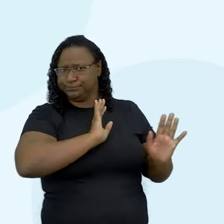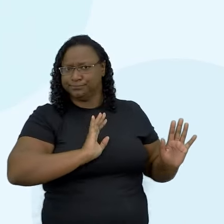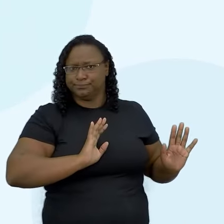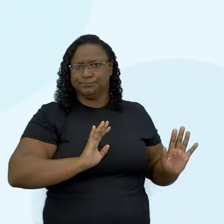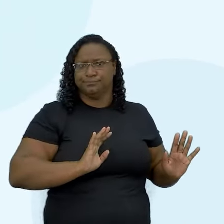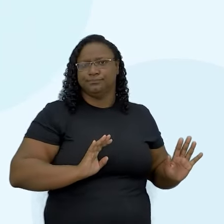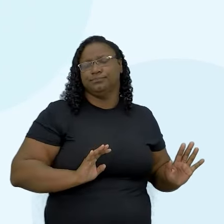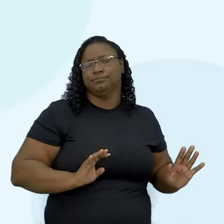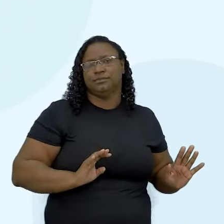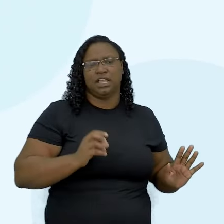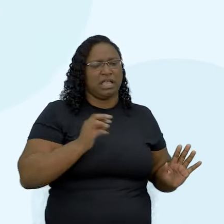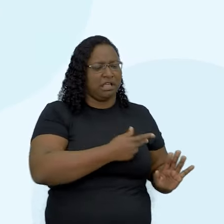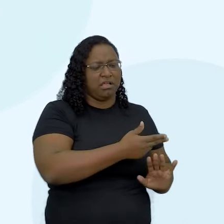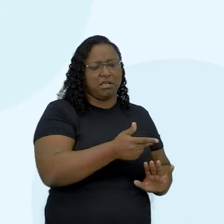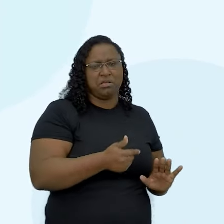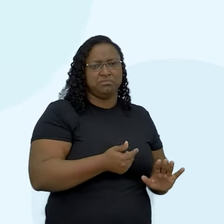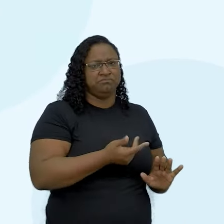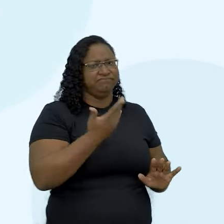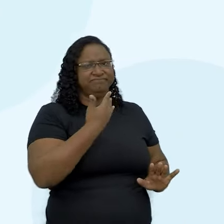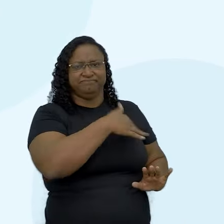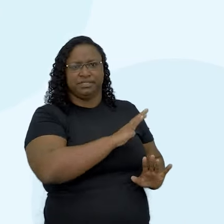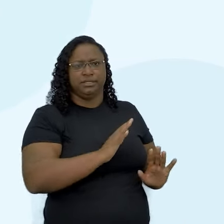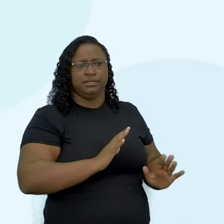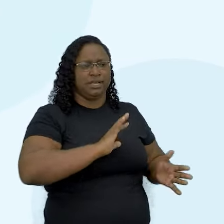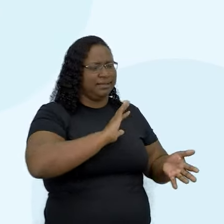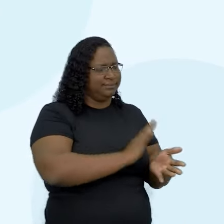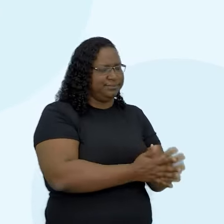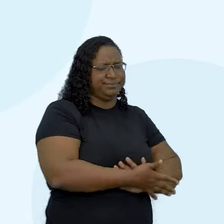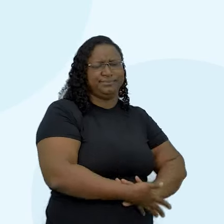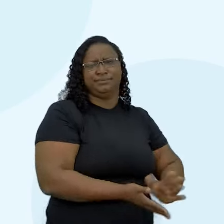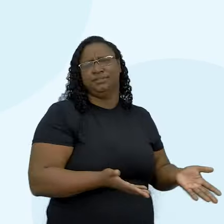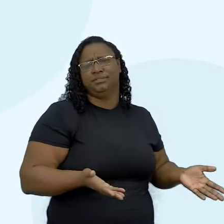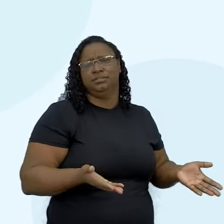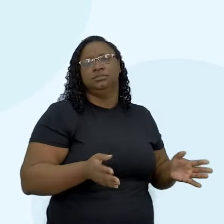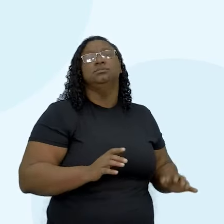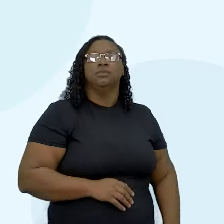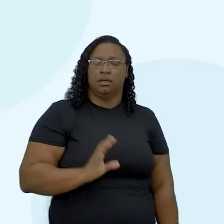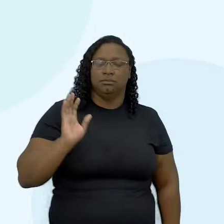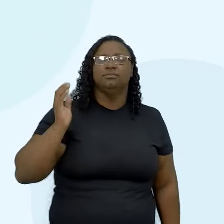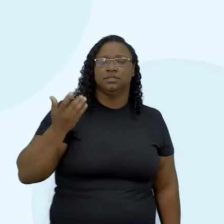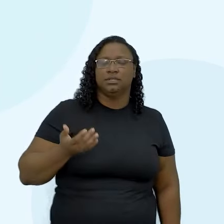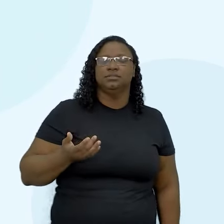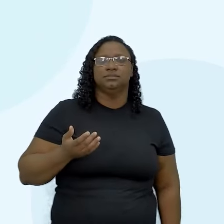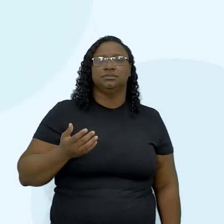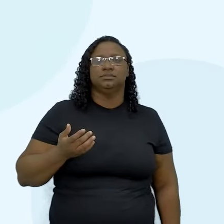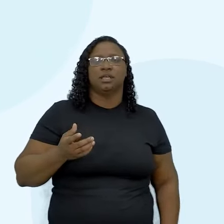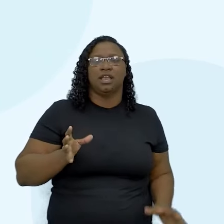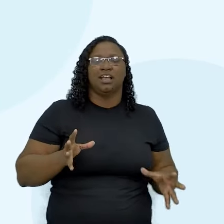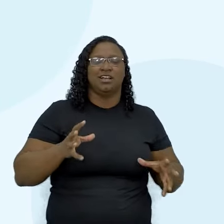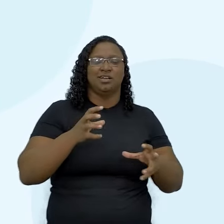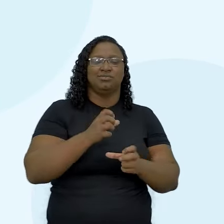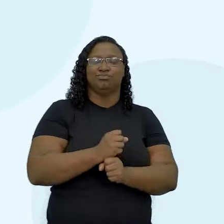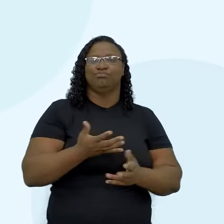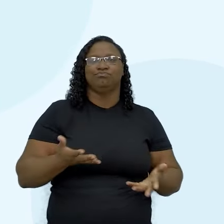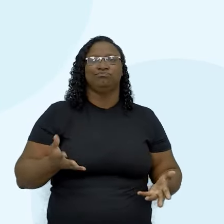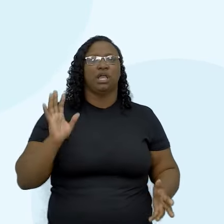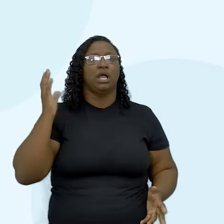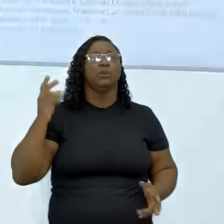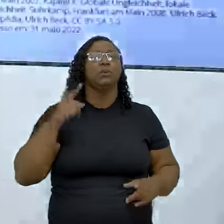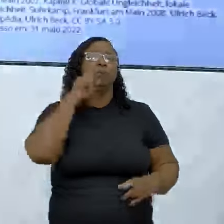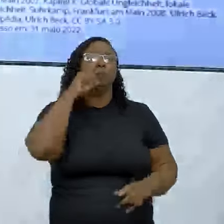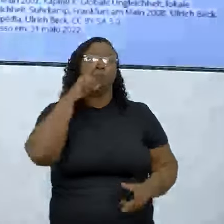recursos negados. E isso gera desastre? Gera o desastre. Mas a gente está fazendo o cálculo desse risco? Nem de perto. E